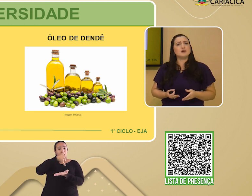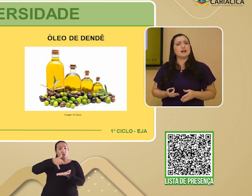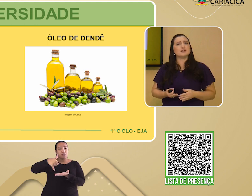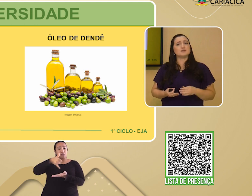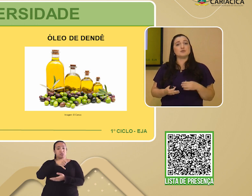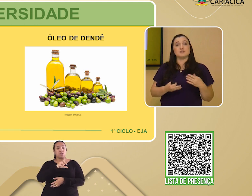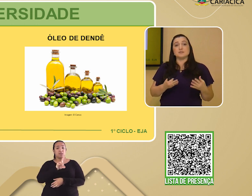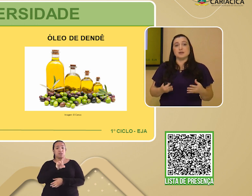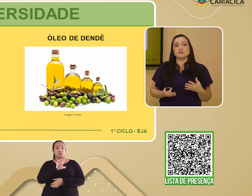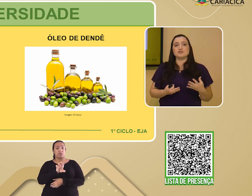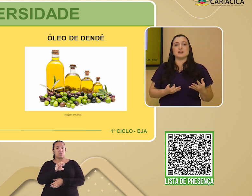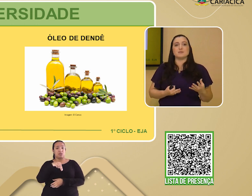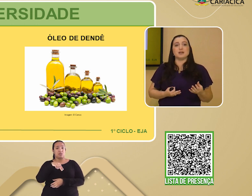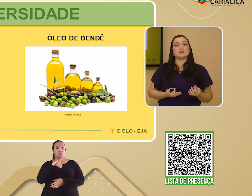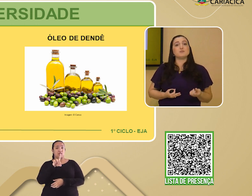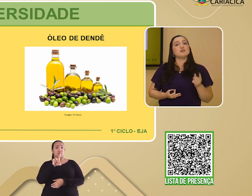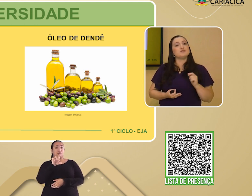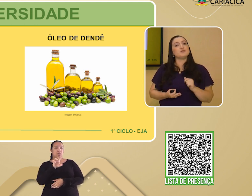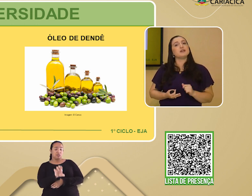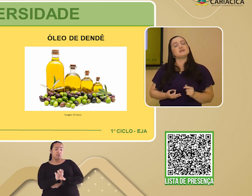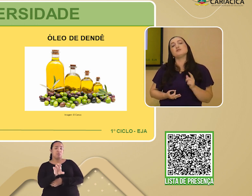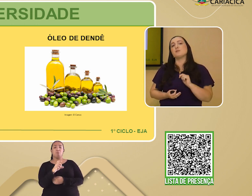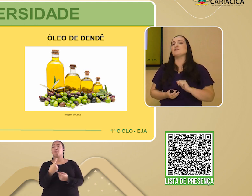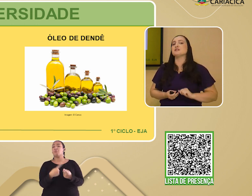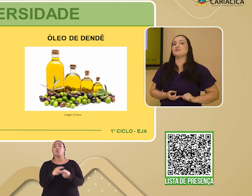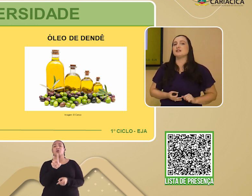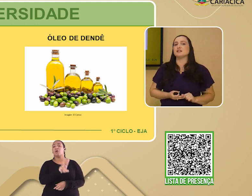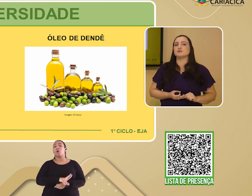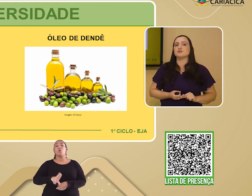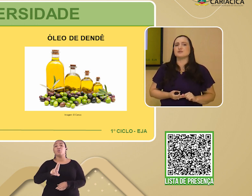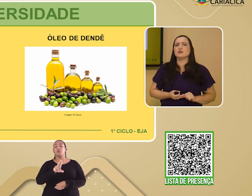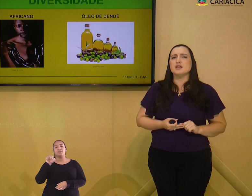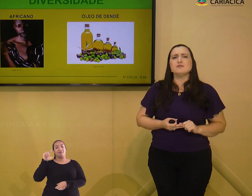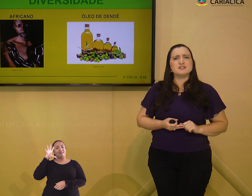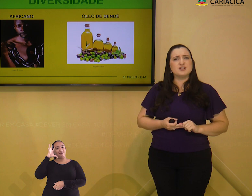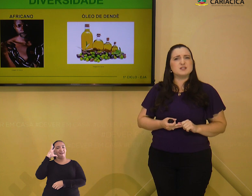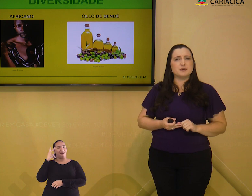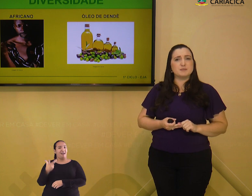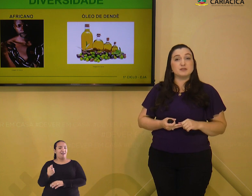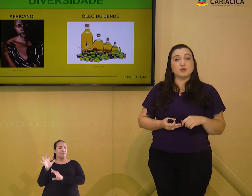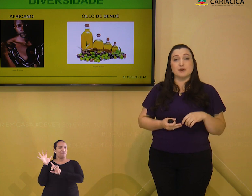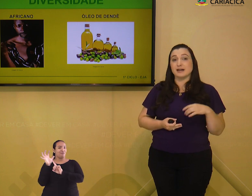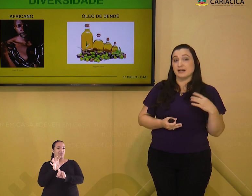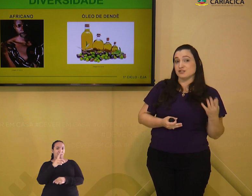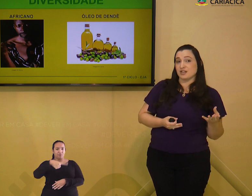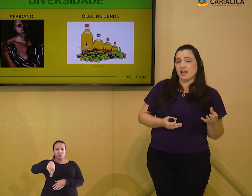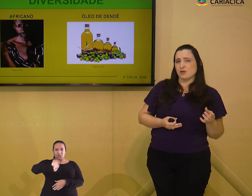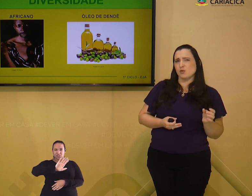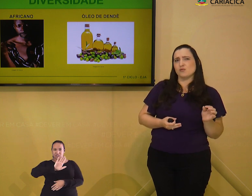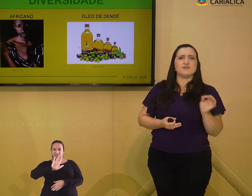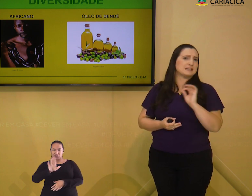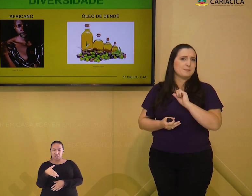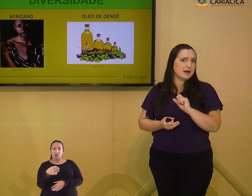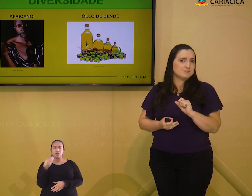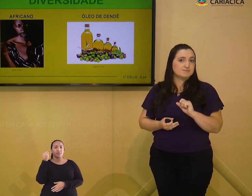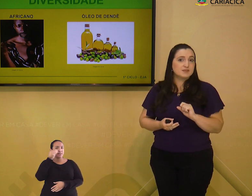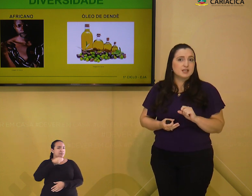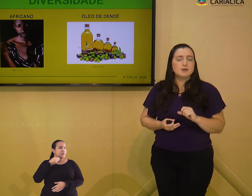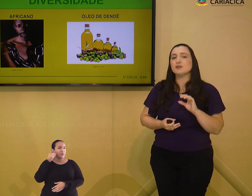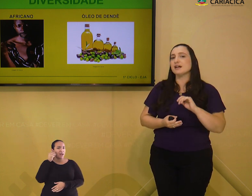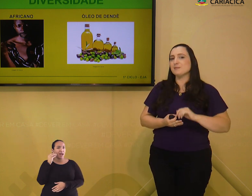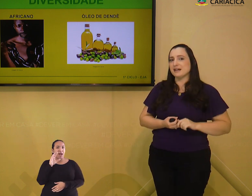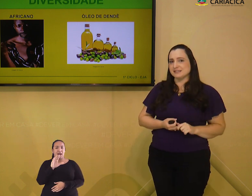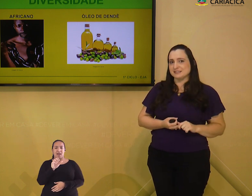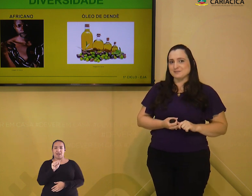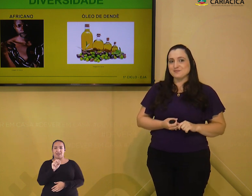foi colocado no cozimento de alimentos por influência dos povos africanos. Você já experimentou o acarajé ou o vatapá?